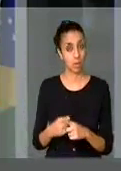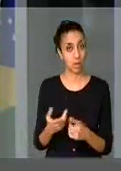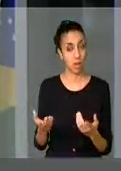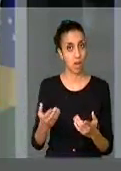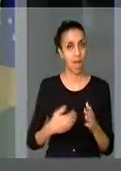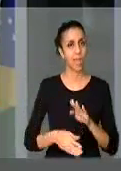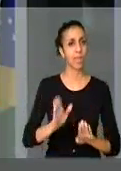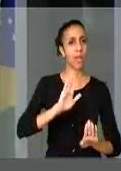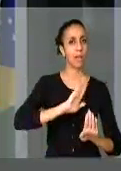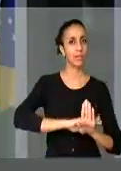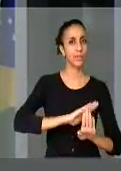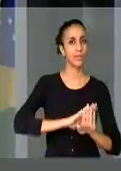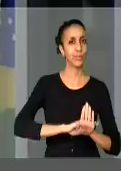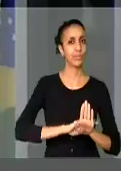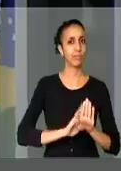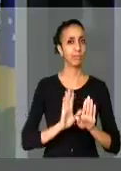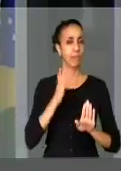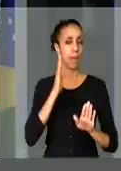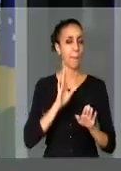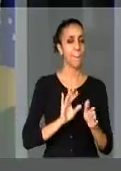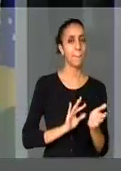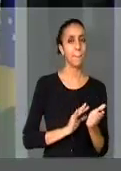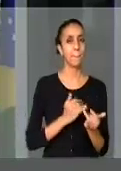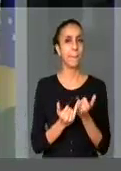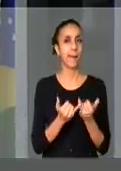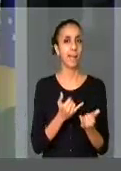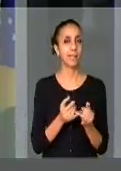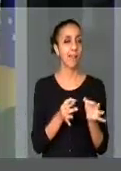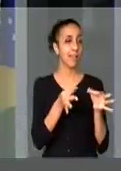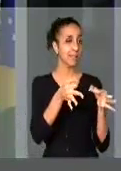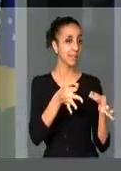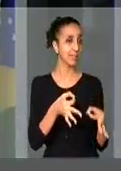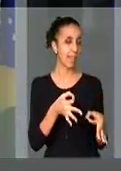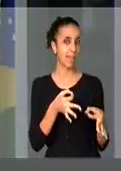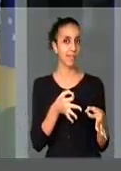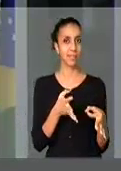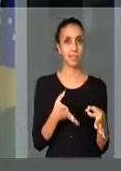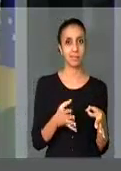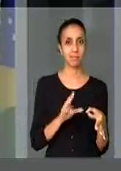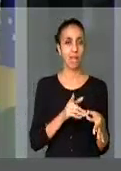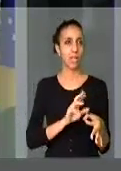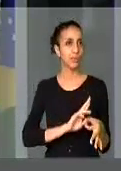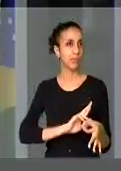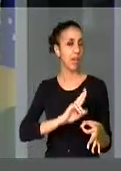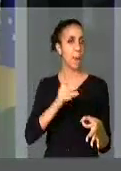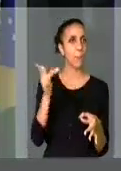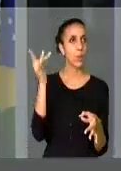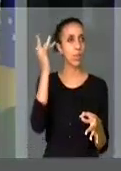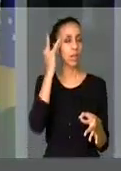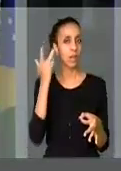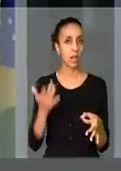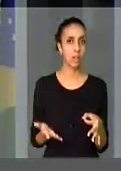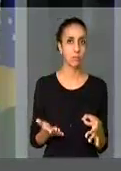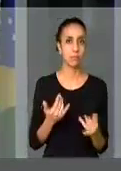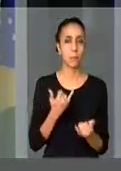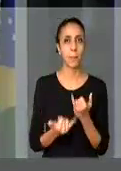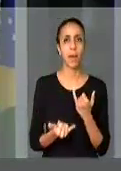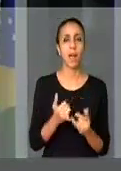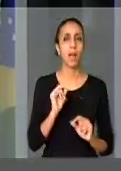correta de ser cool está ao lado daqueles que criam um personagem